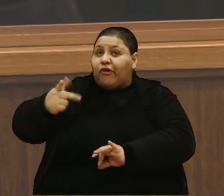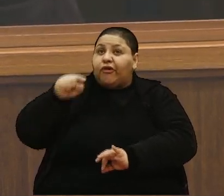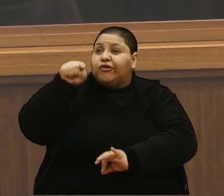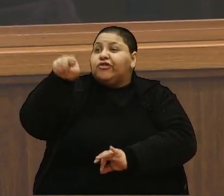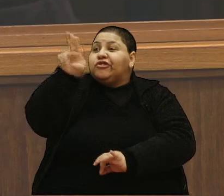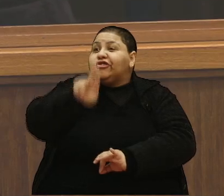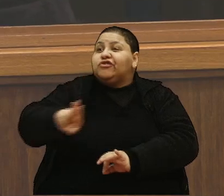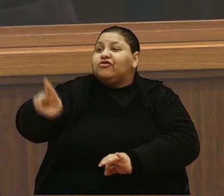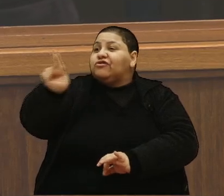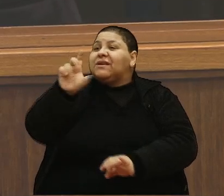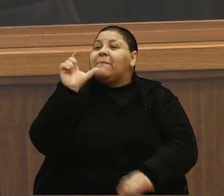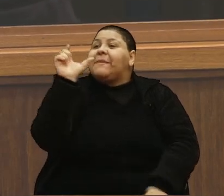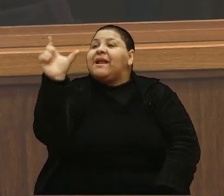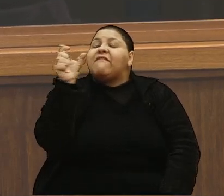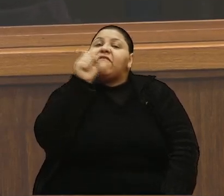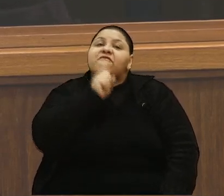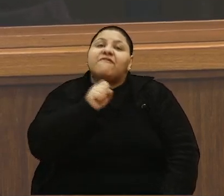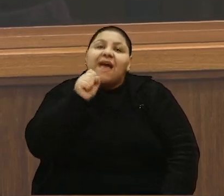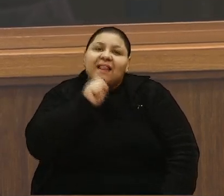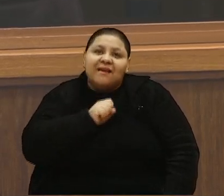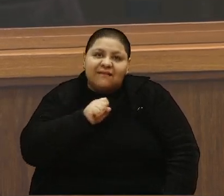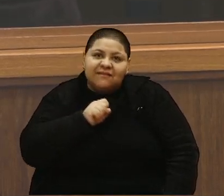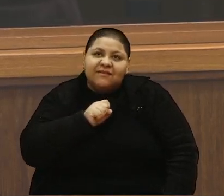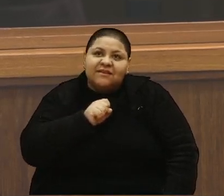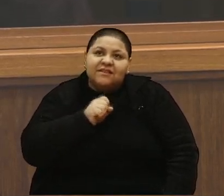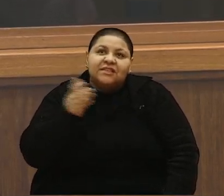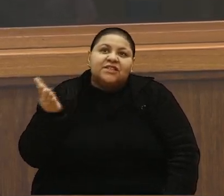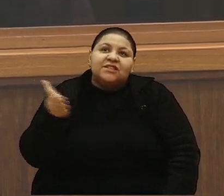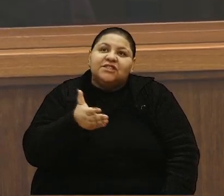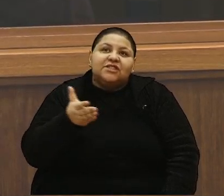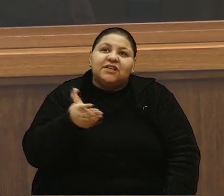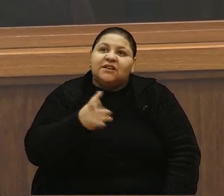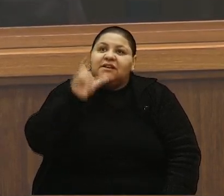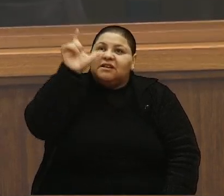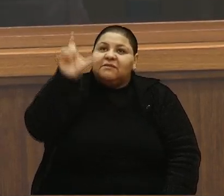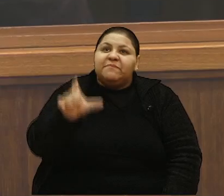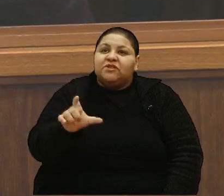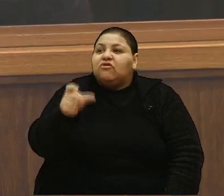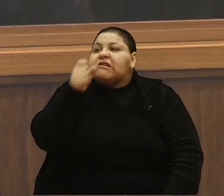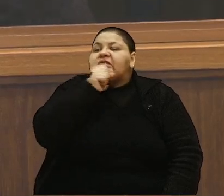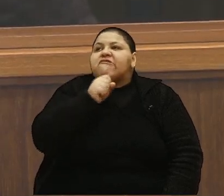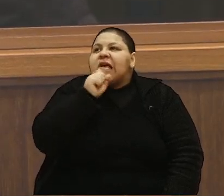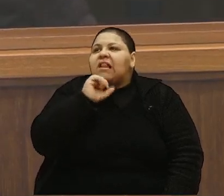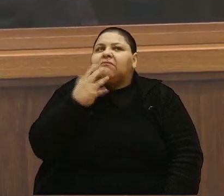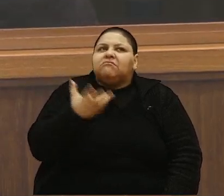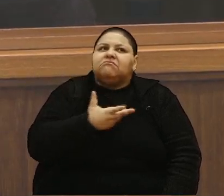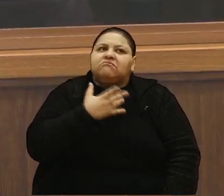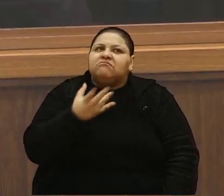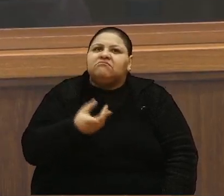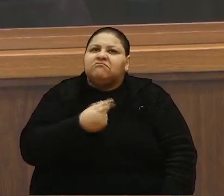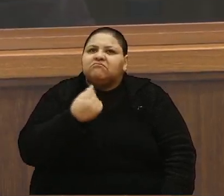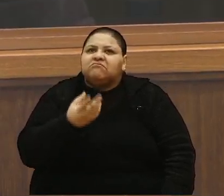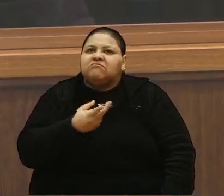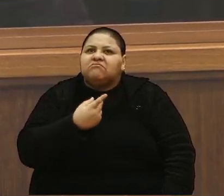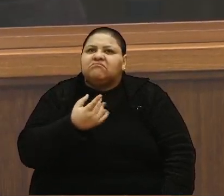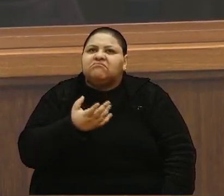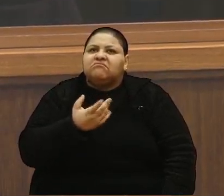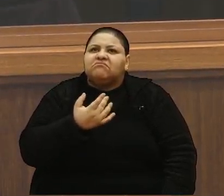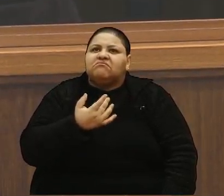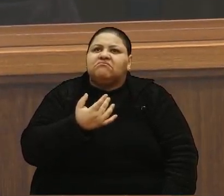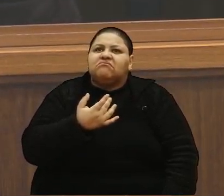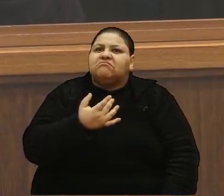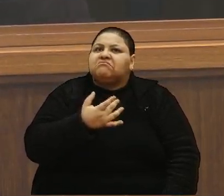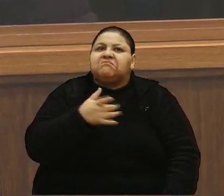usar o termo velha, de certa forma a gente já está dizendo que a pessoa que é velha né, não